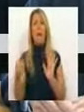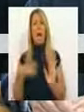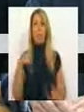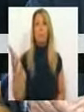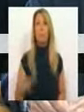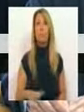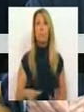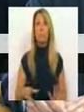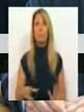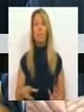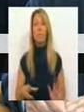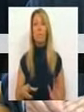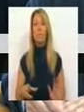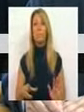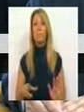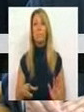Portugal